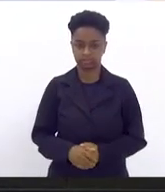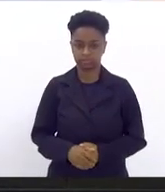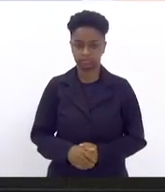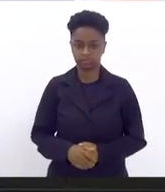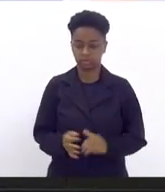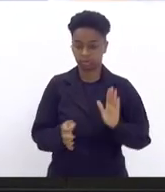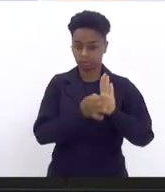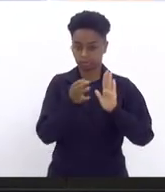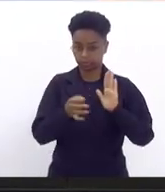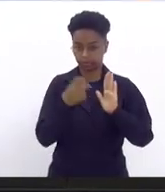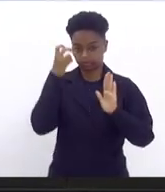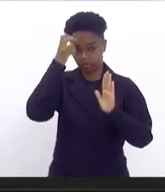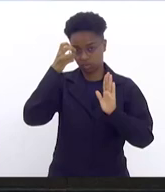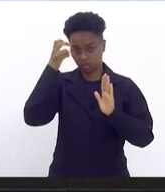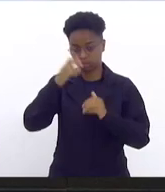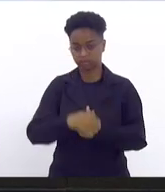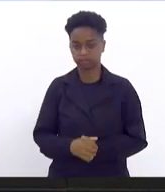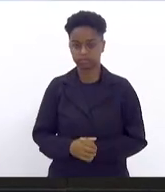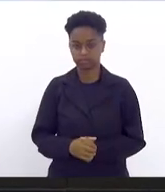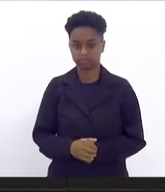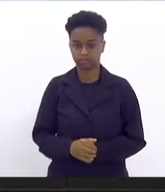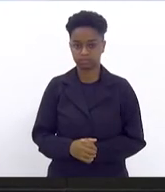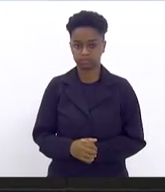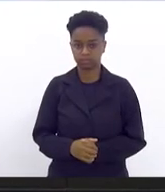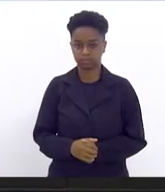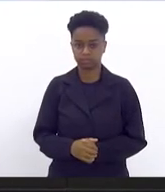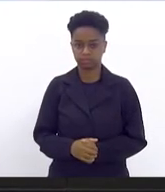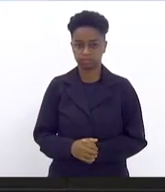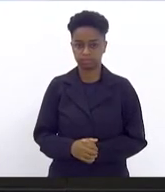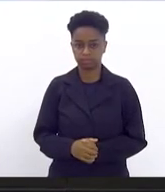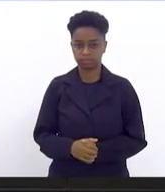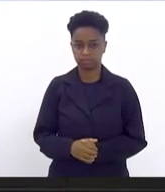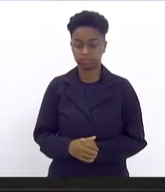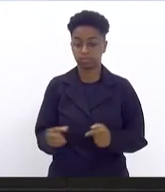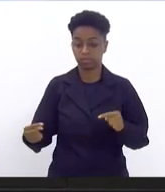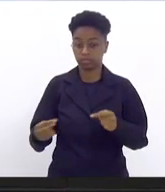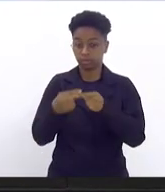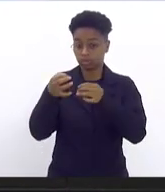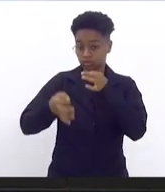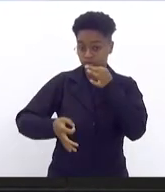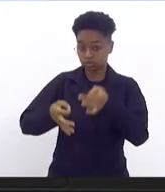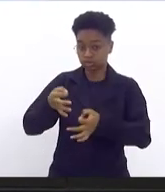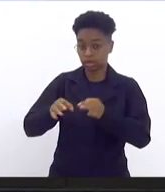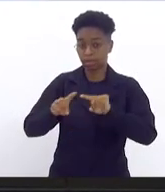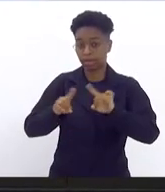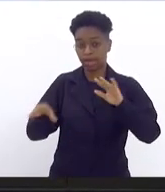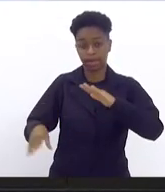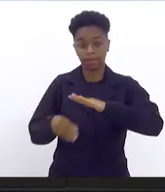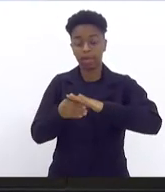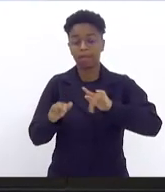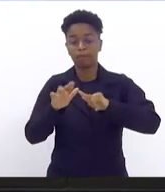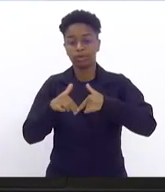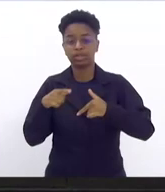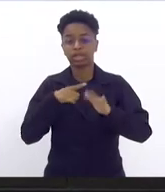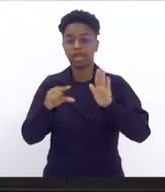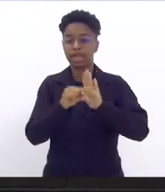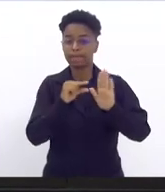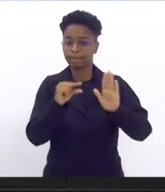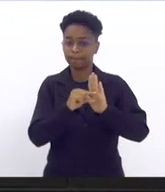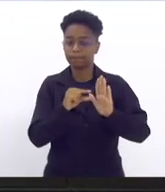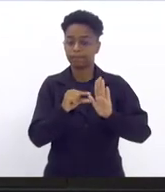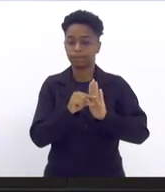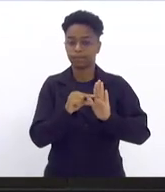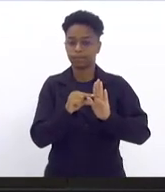aparecer, deputada Verônica Lima. Senhor presidente, foi com juridicidade, com emendas, em função da ementa.